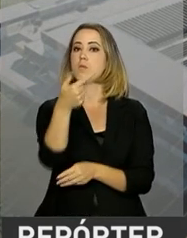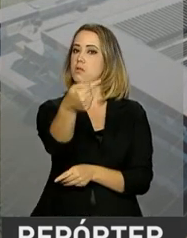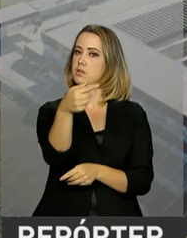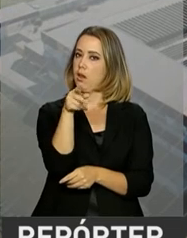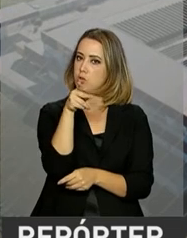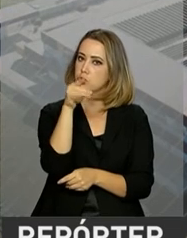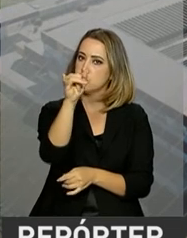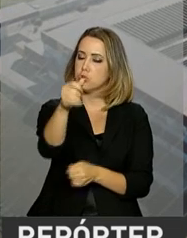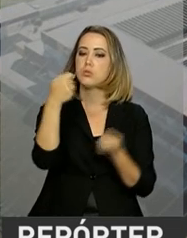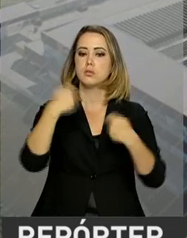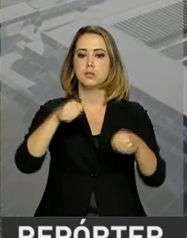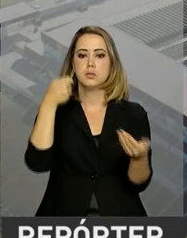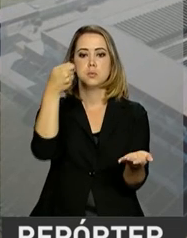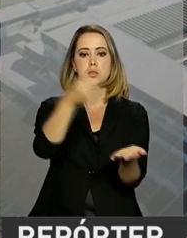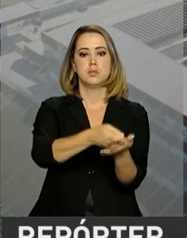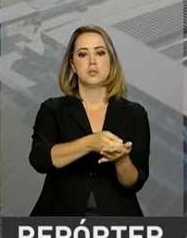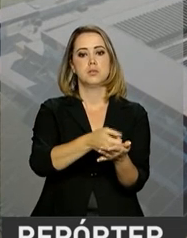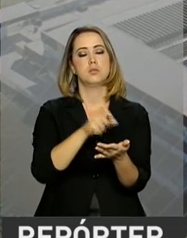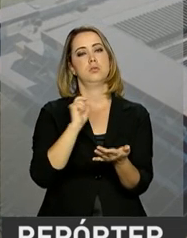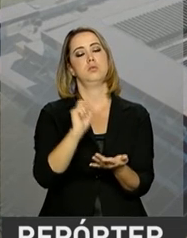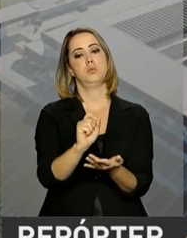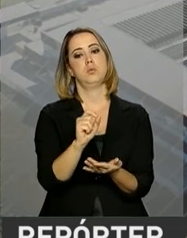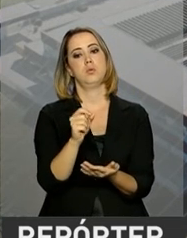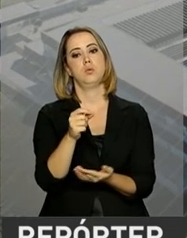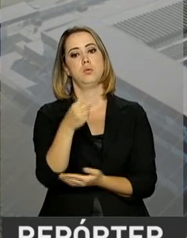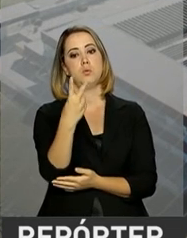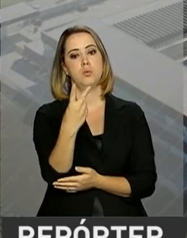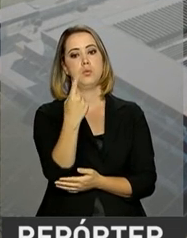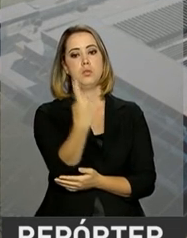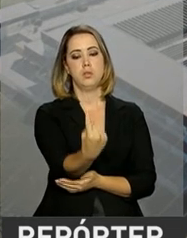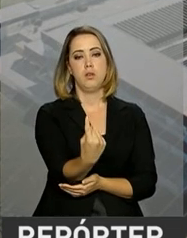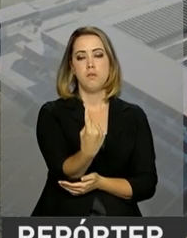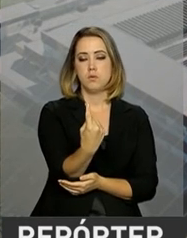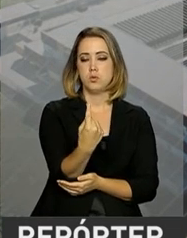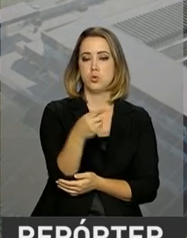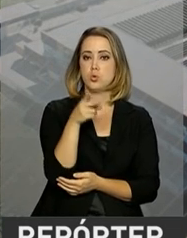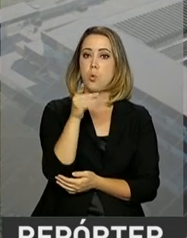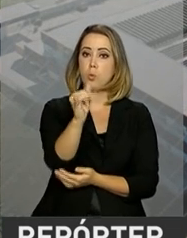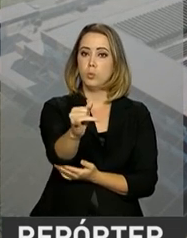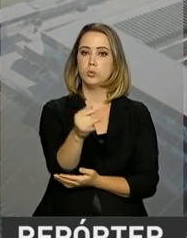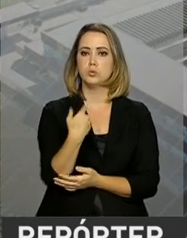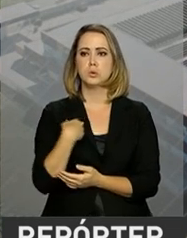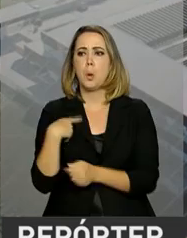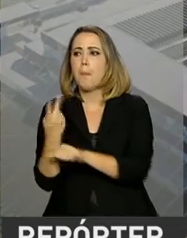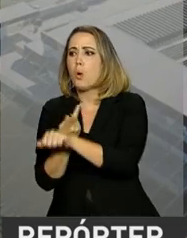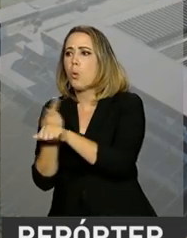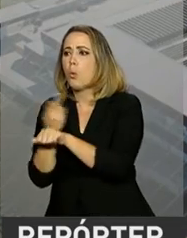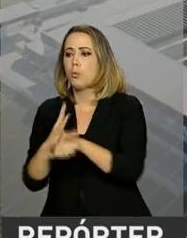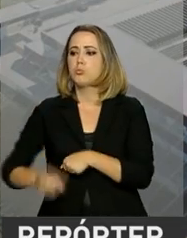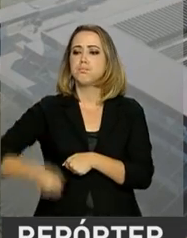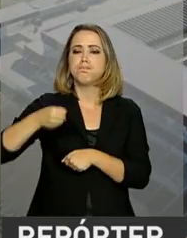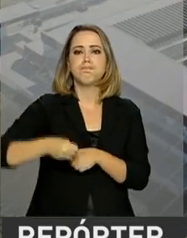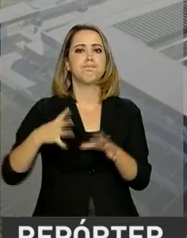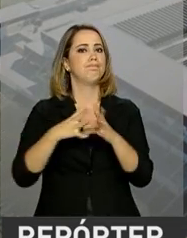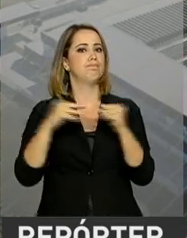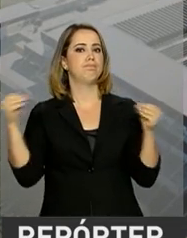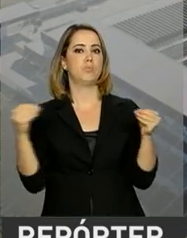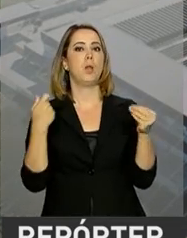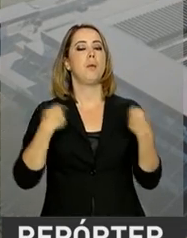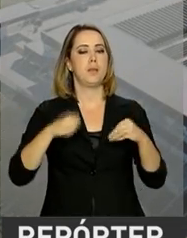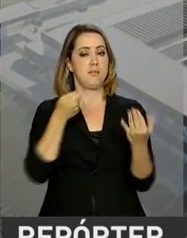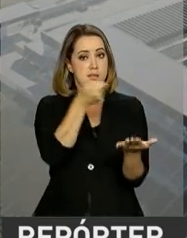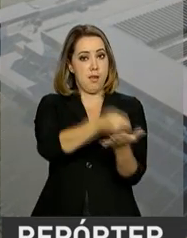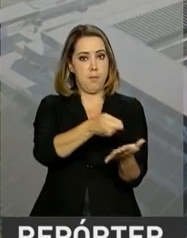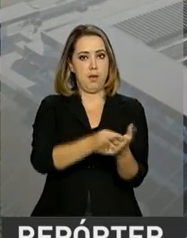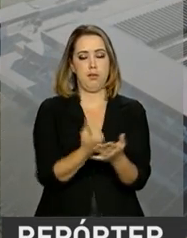domésticos ou até 21 dias para vôos internacionais quando a mala não for encontrada nesse período a indenização deve ser